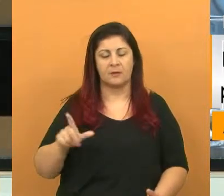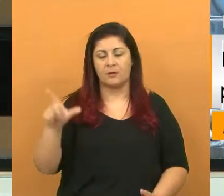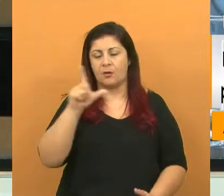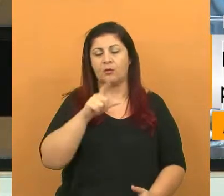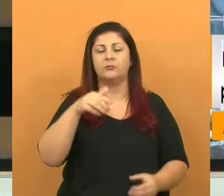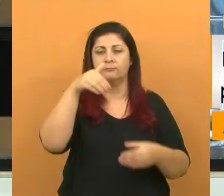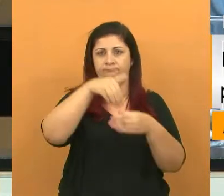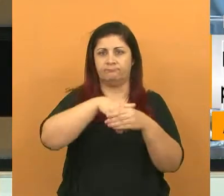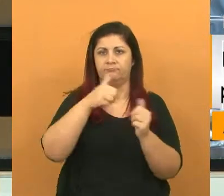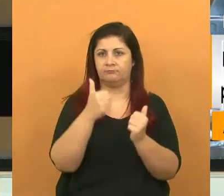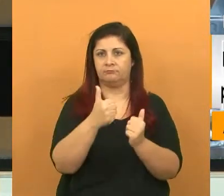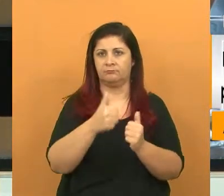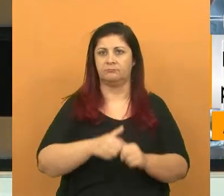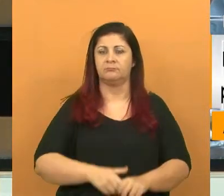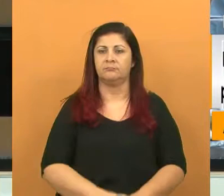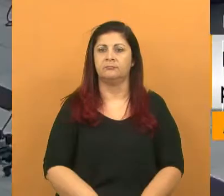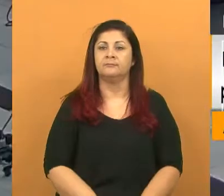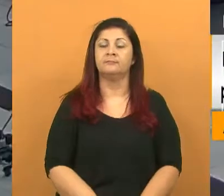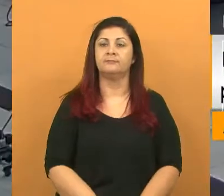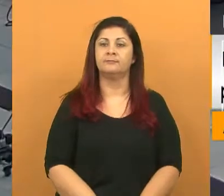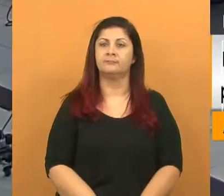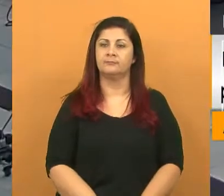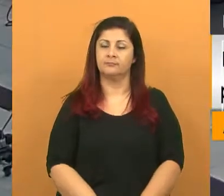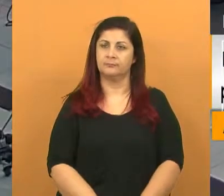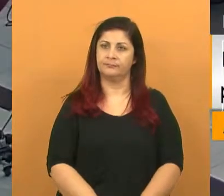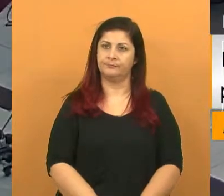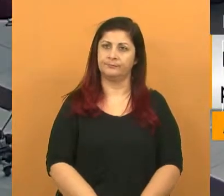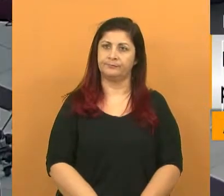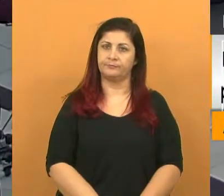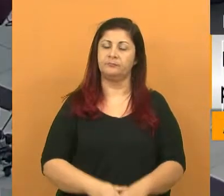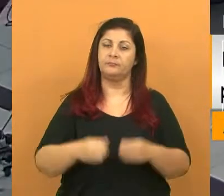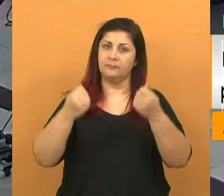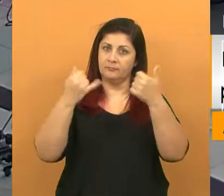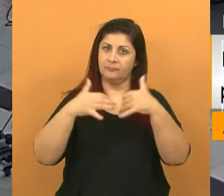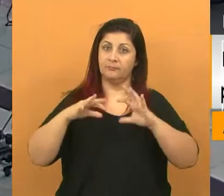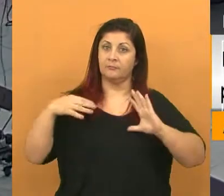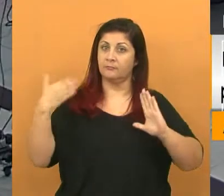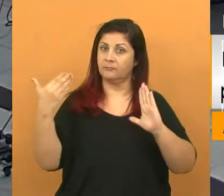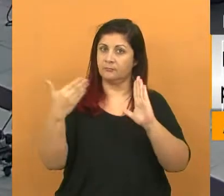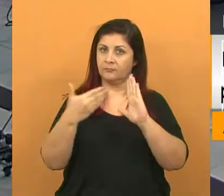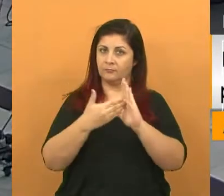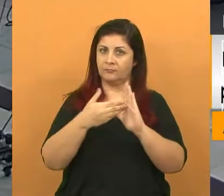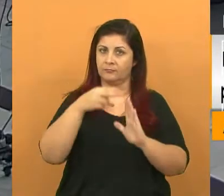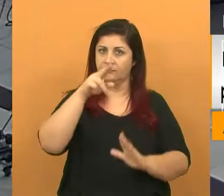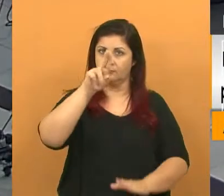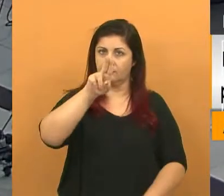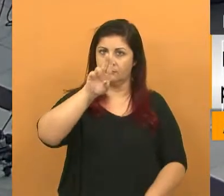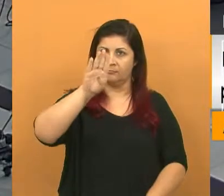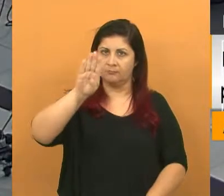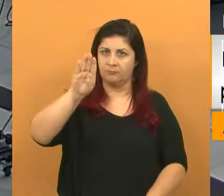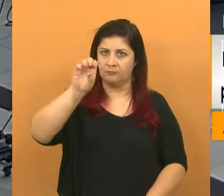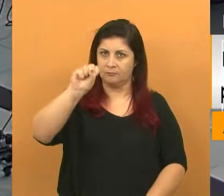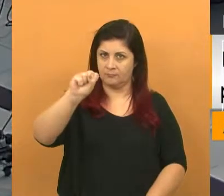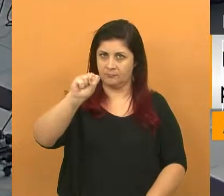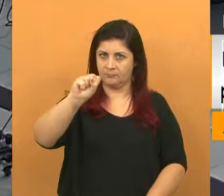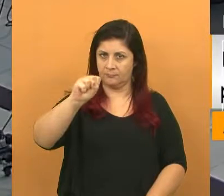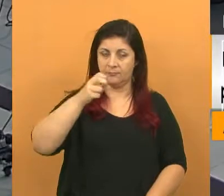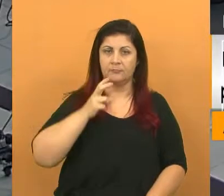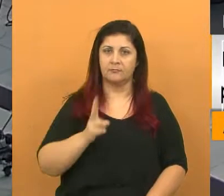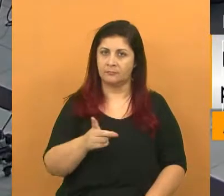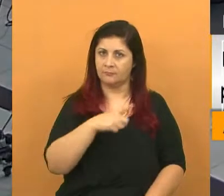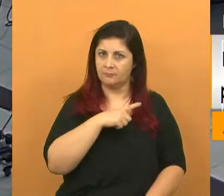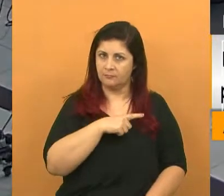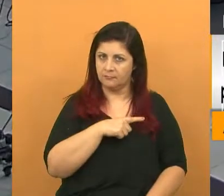favorável. Lucimar, deixa eu colocar só uma parte. Todas as unidades de saúde fazem o teste rápido. Então, além da Casa